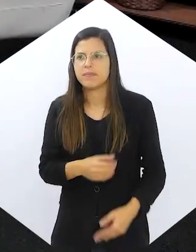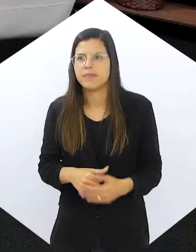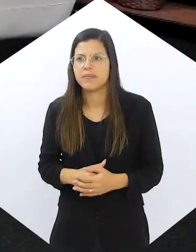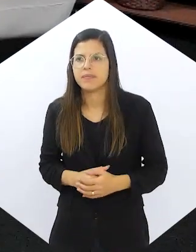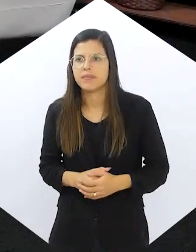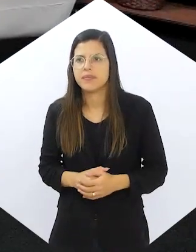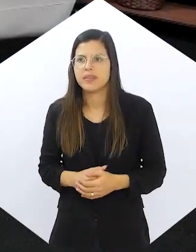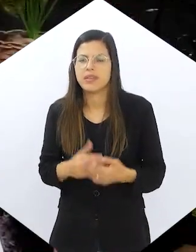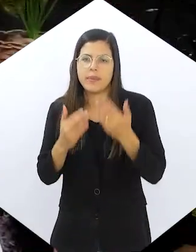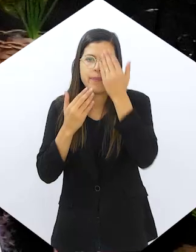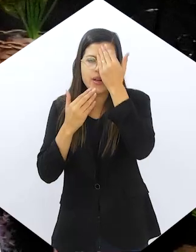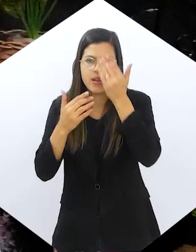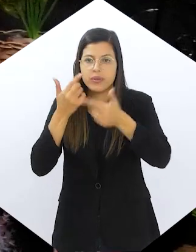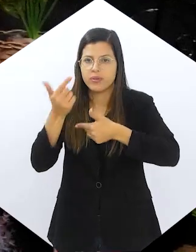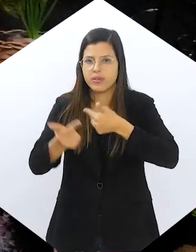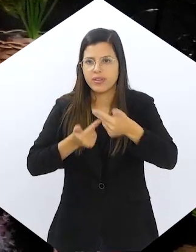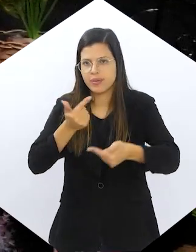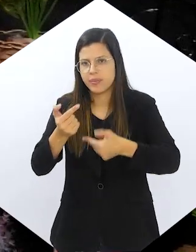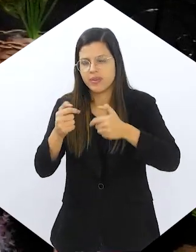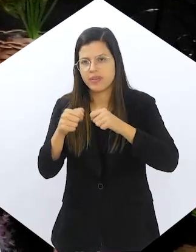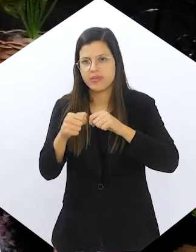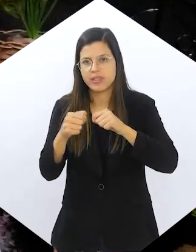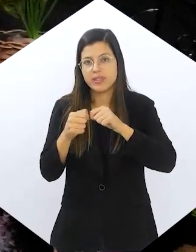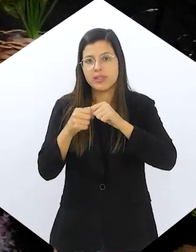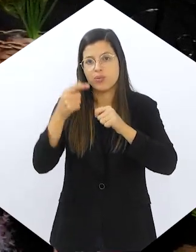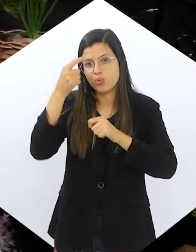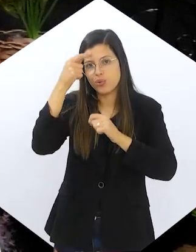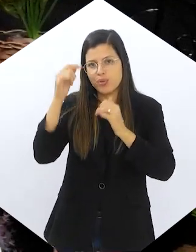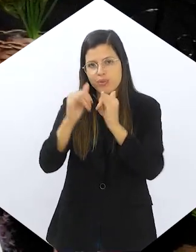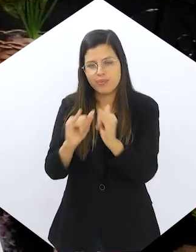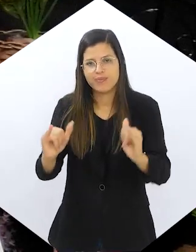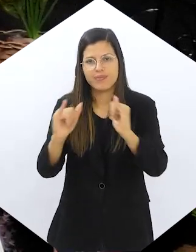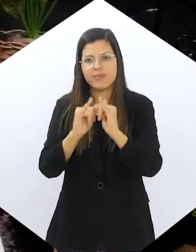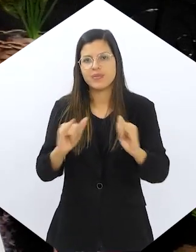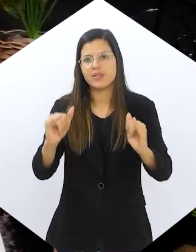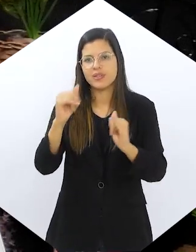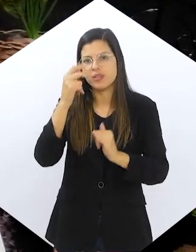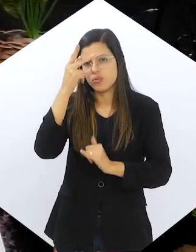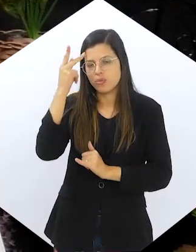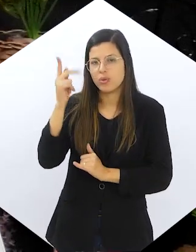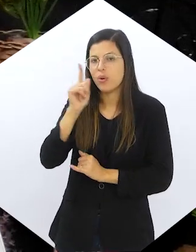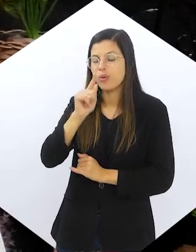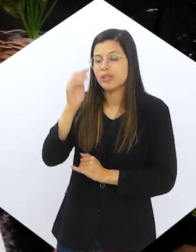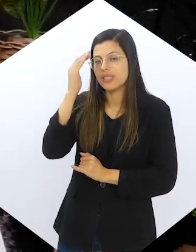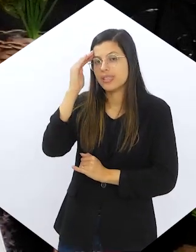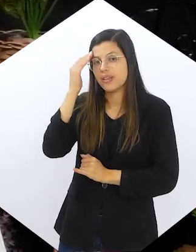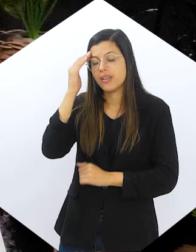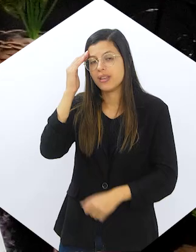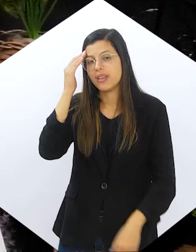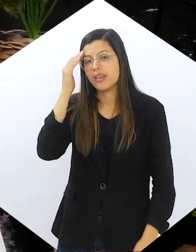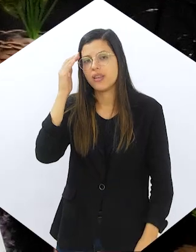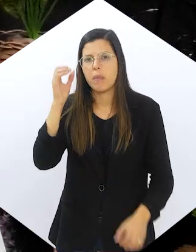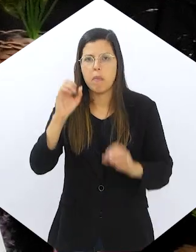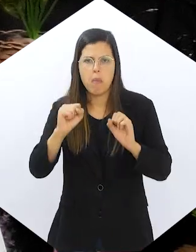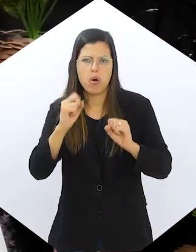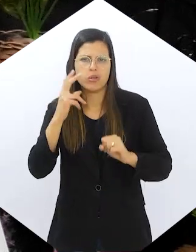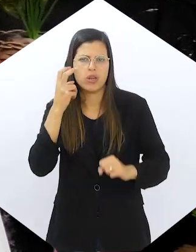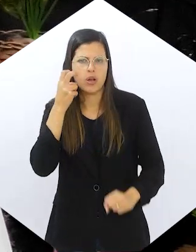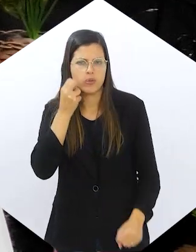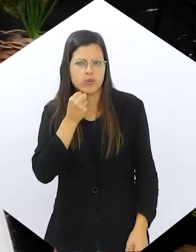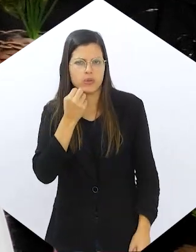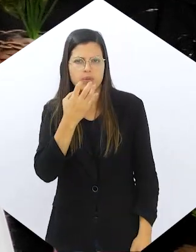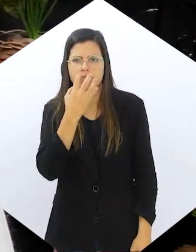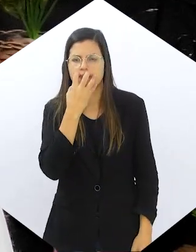vocês. Obrigada pelo trabalho que vocês vêm fazendo também de conscientização, né, para que as pessoas possam entender que você pode